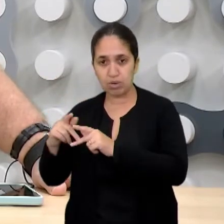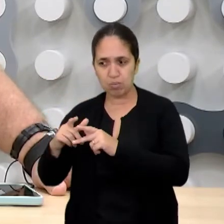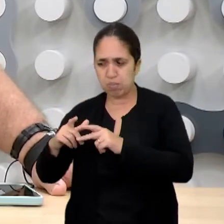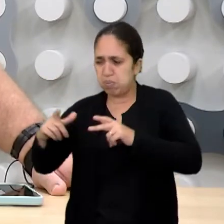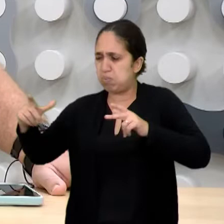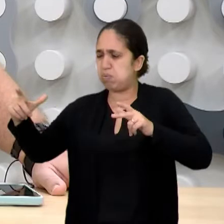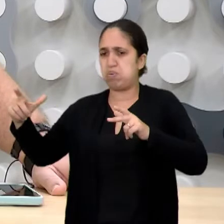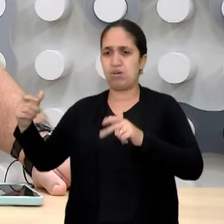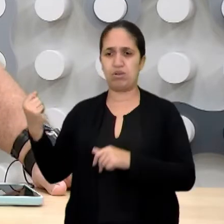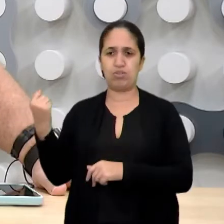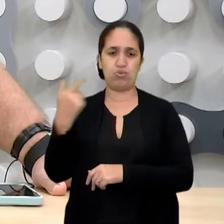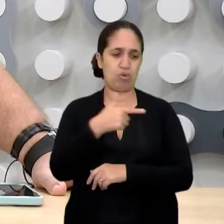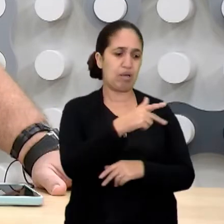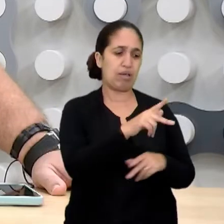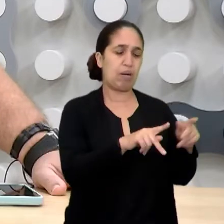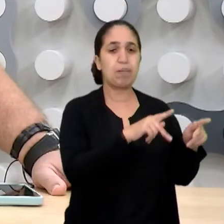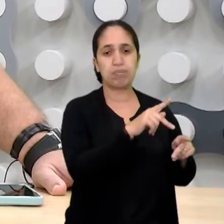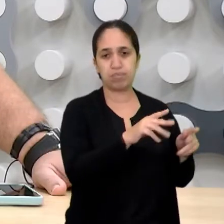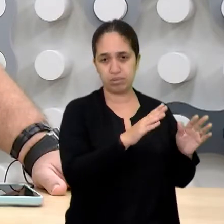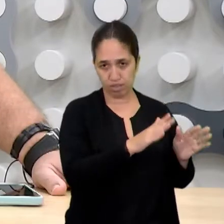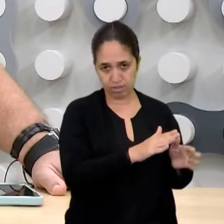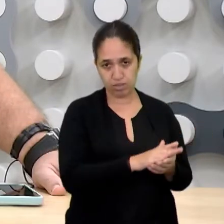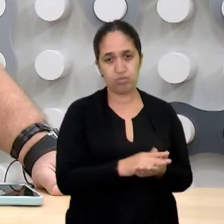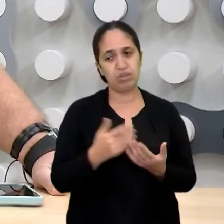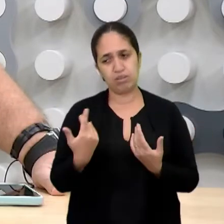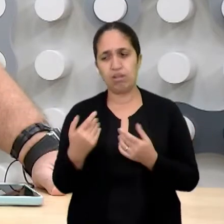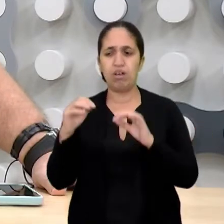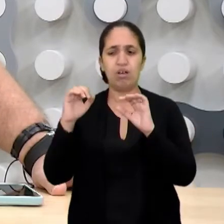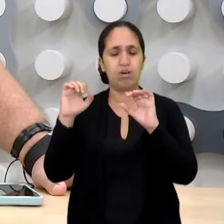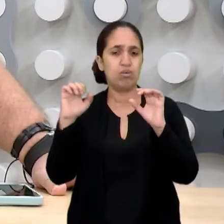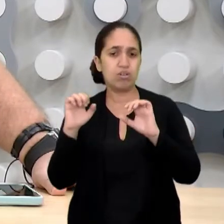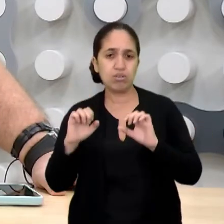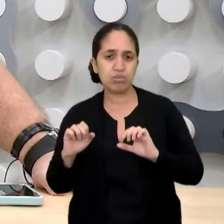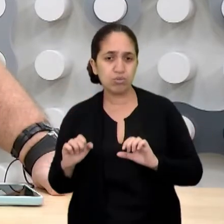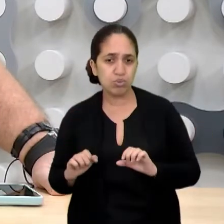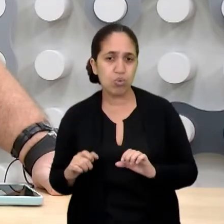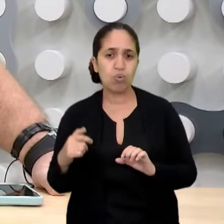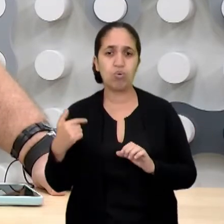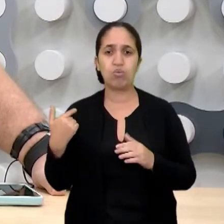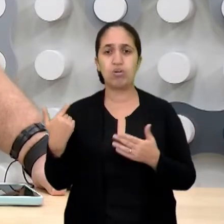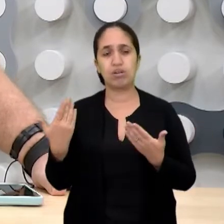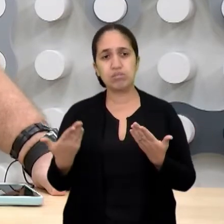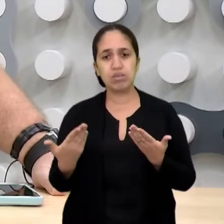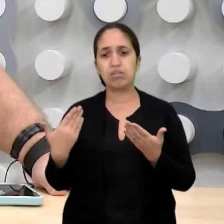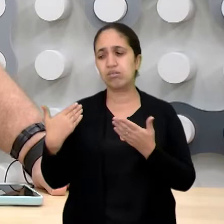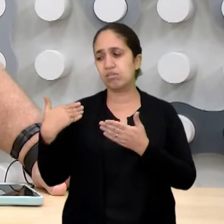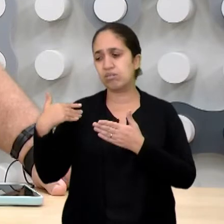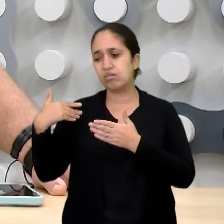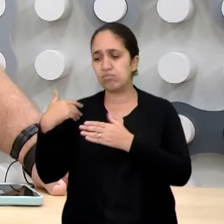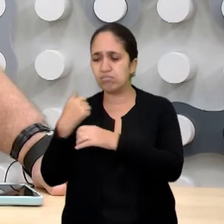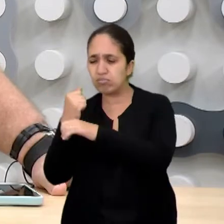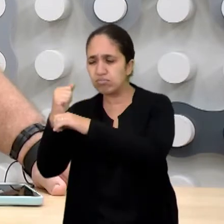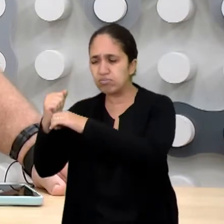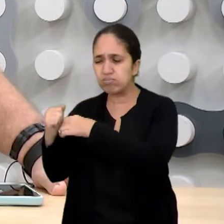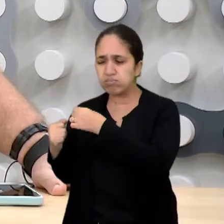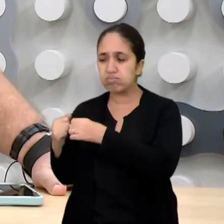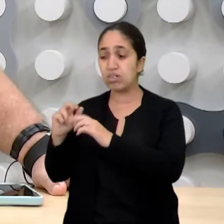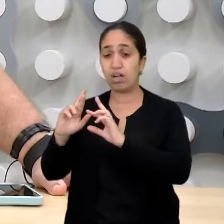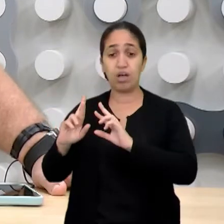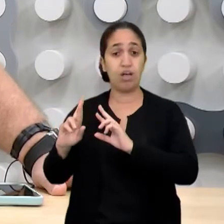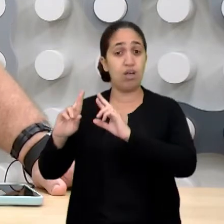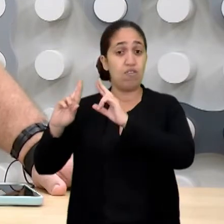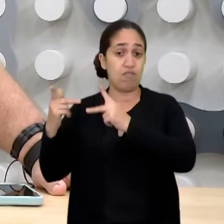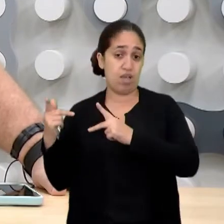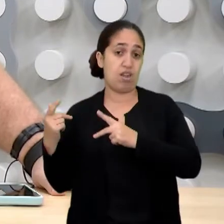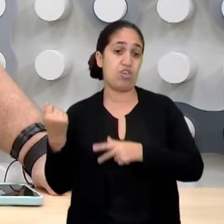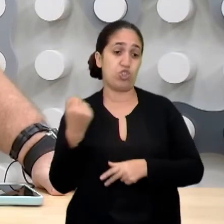a população do Haiti. Então as estruturas, né, que são construídas no Japão, elas são bem diferentes